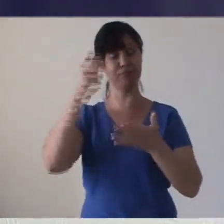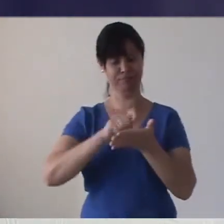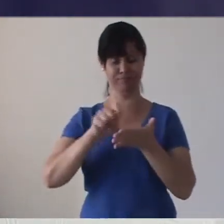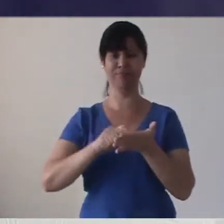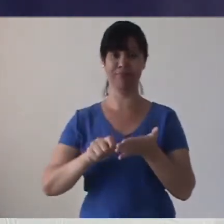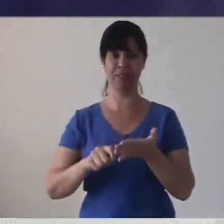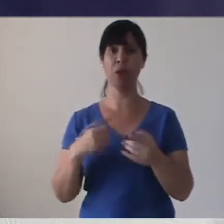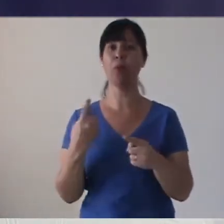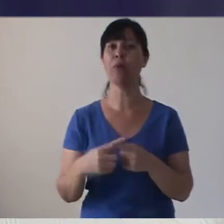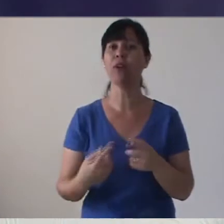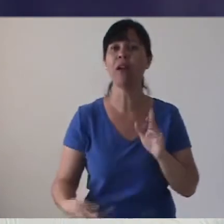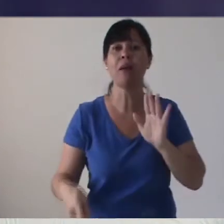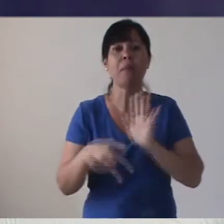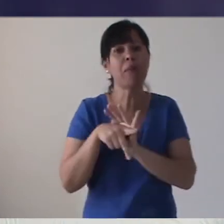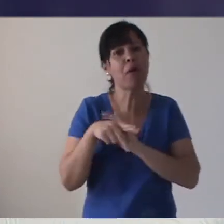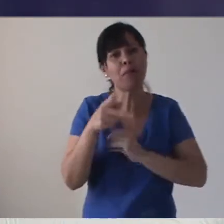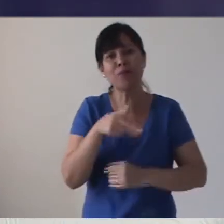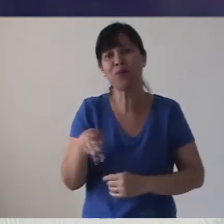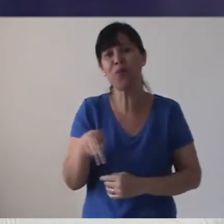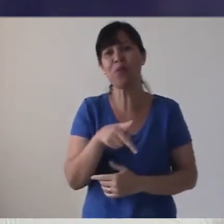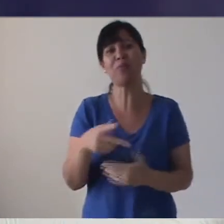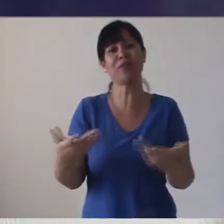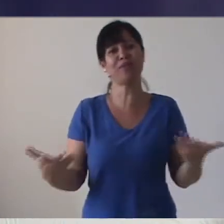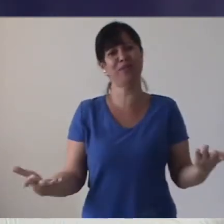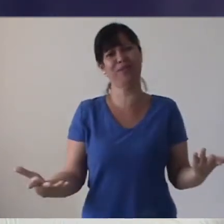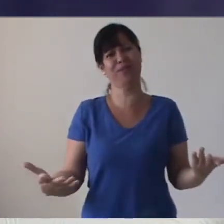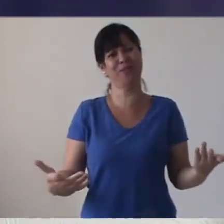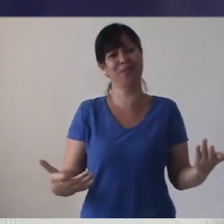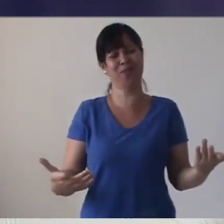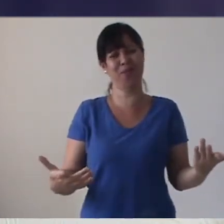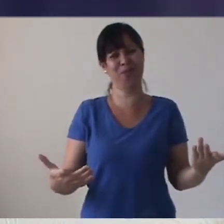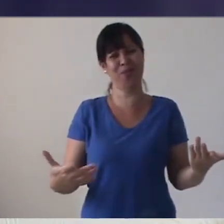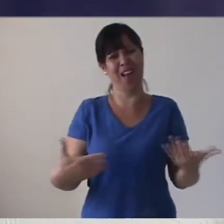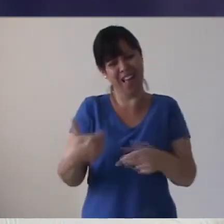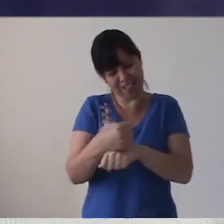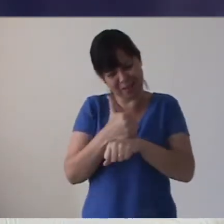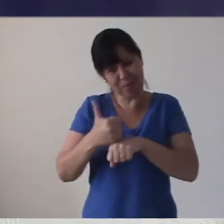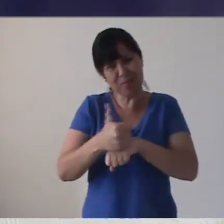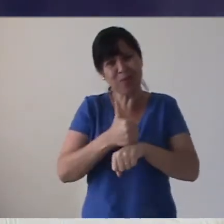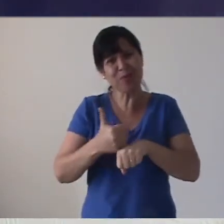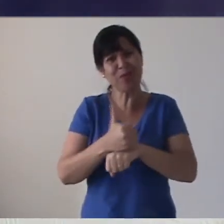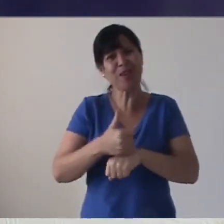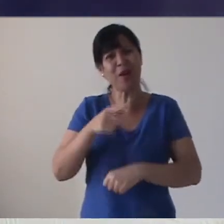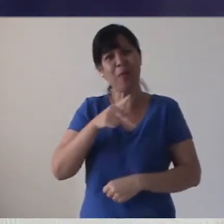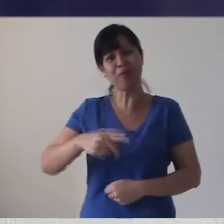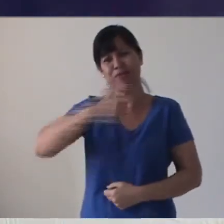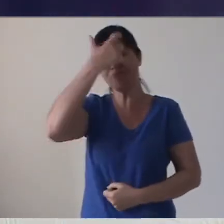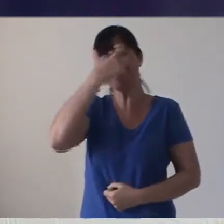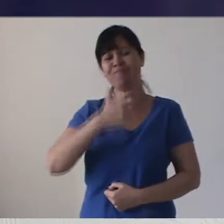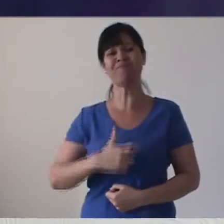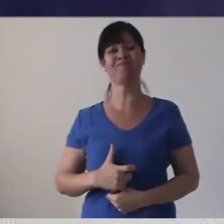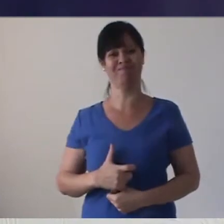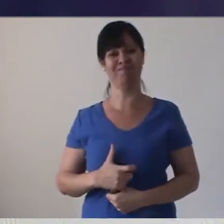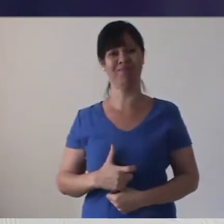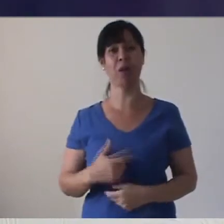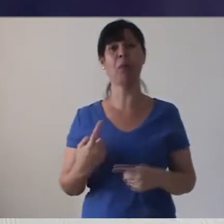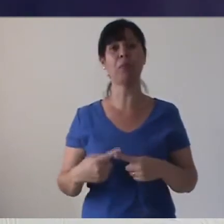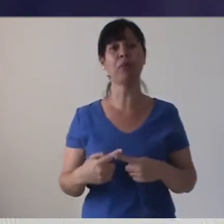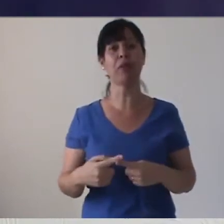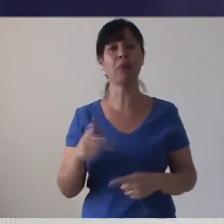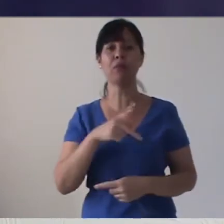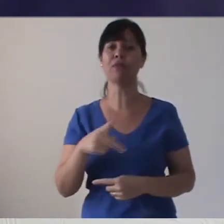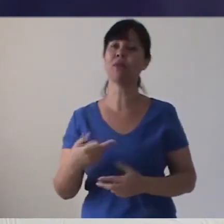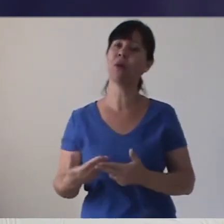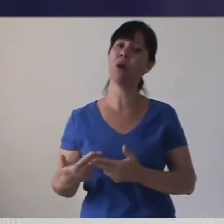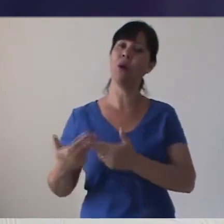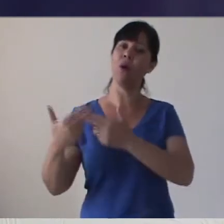faz parte de ser professor, tá? Ser professor é uma responsabilidade